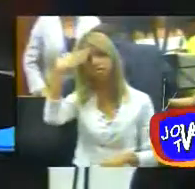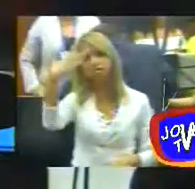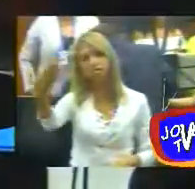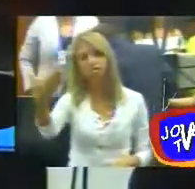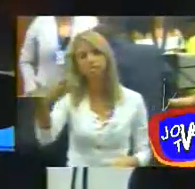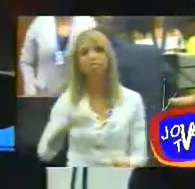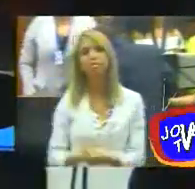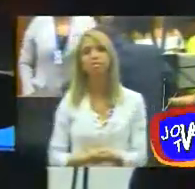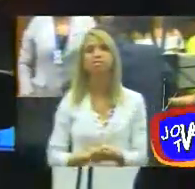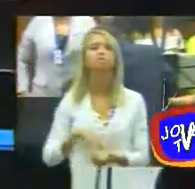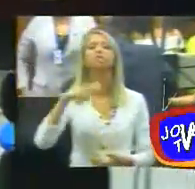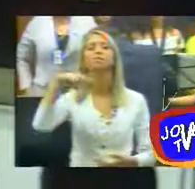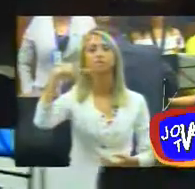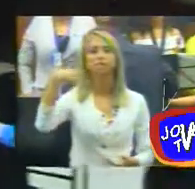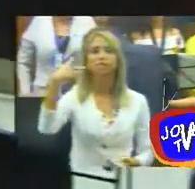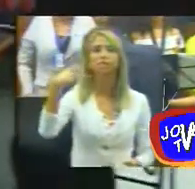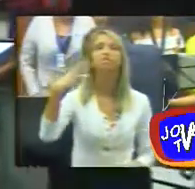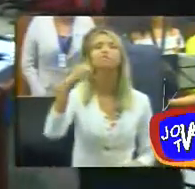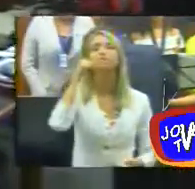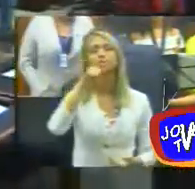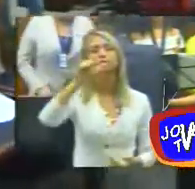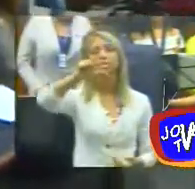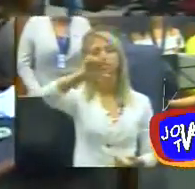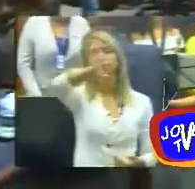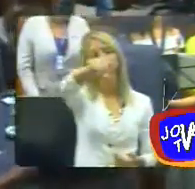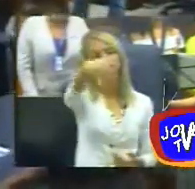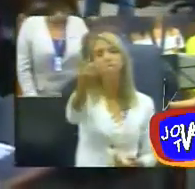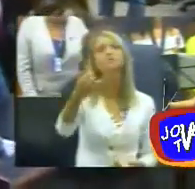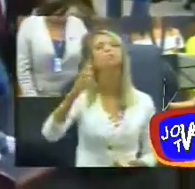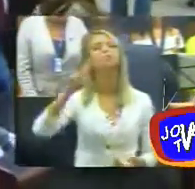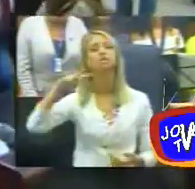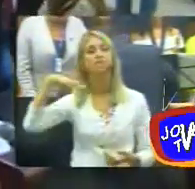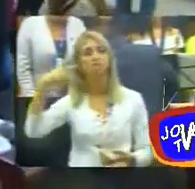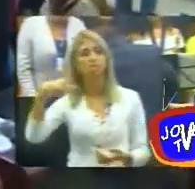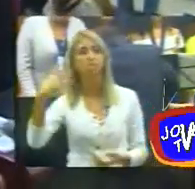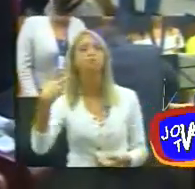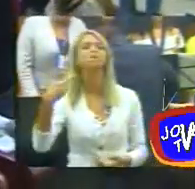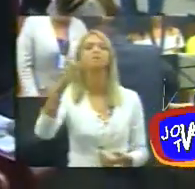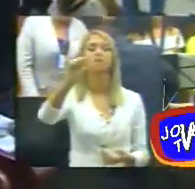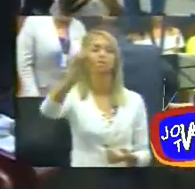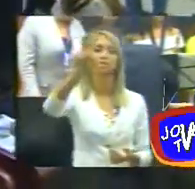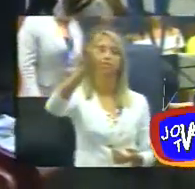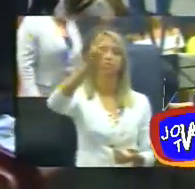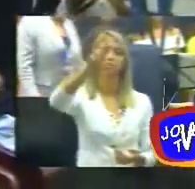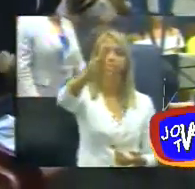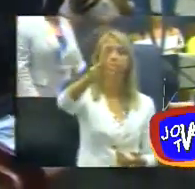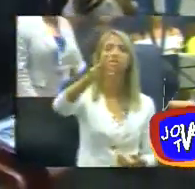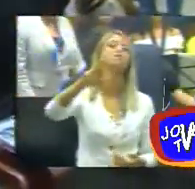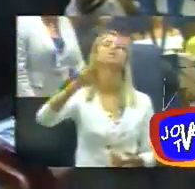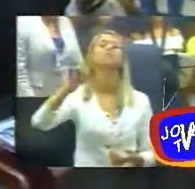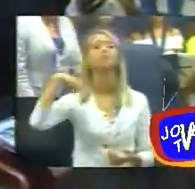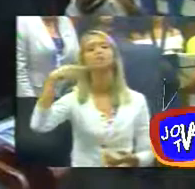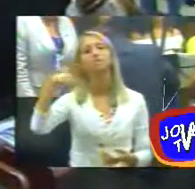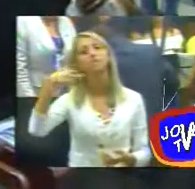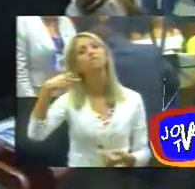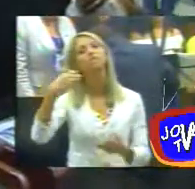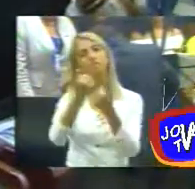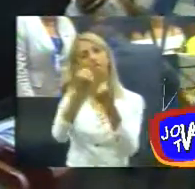a presença da vereadora Letícia Jota, do vereador Adeino Vaz, do vereador e